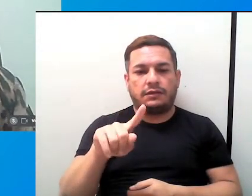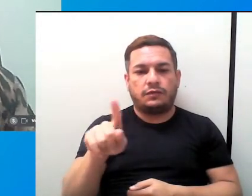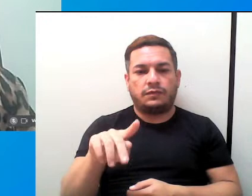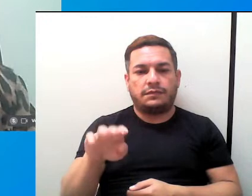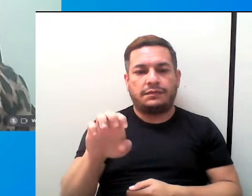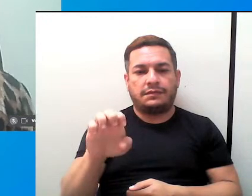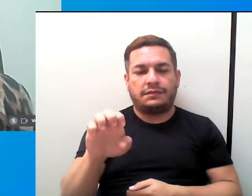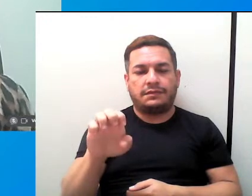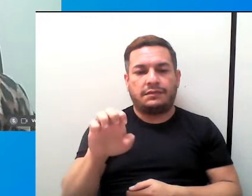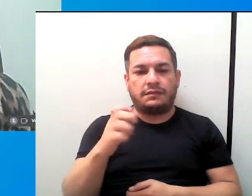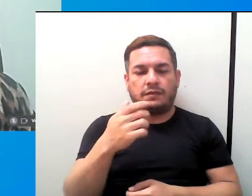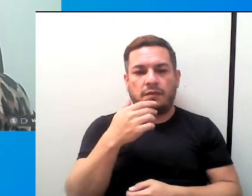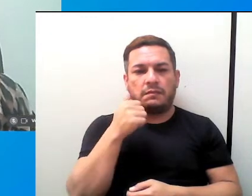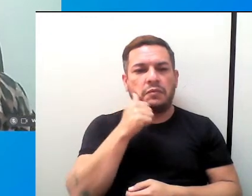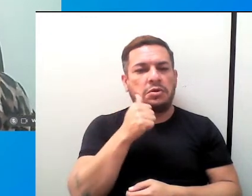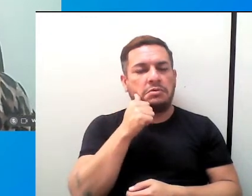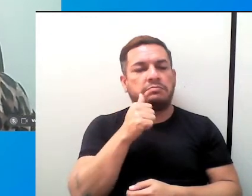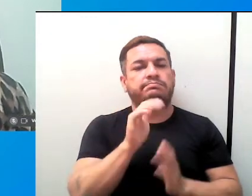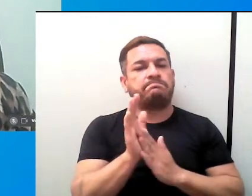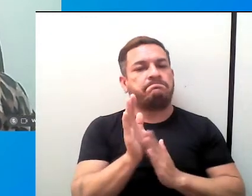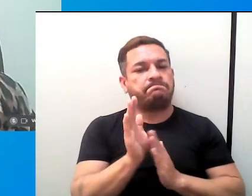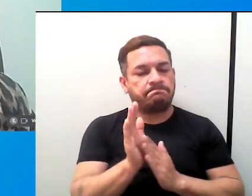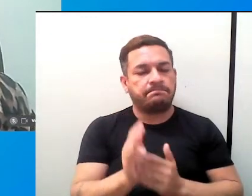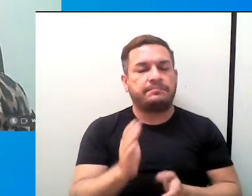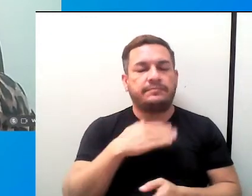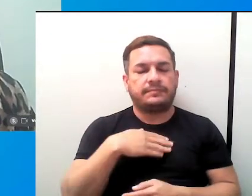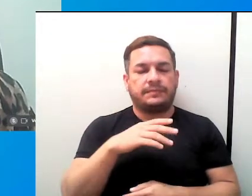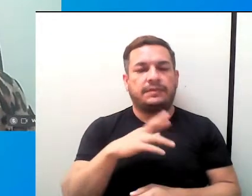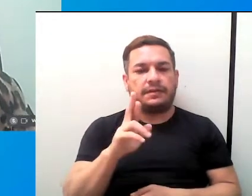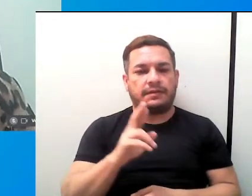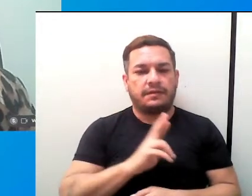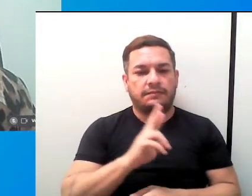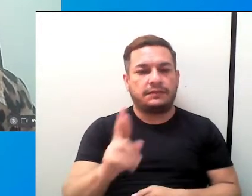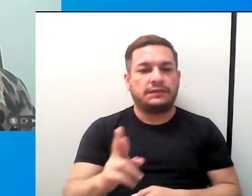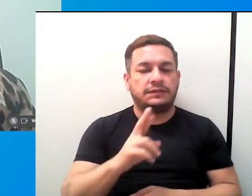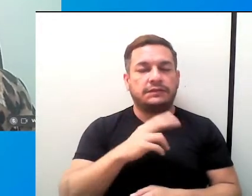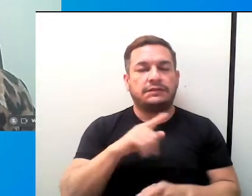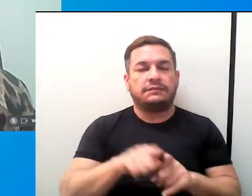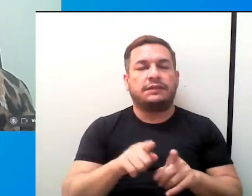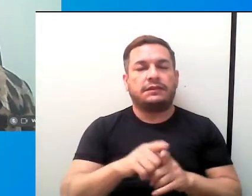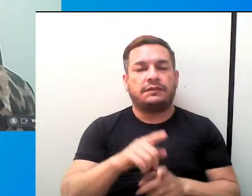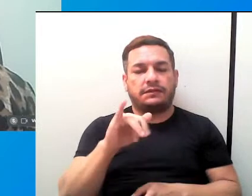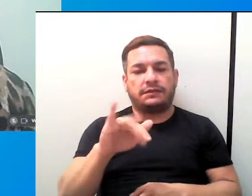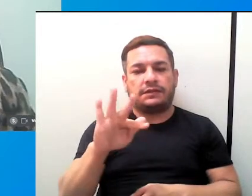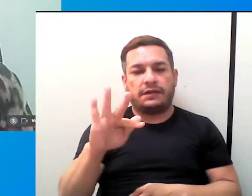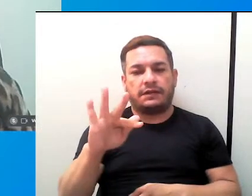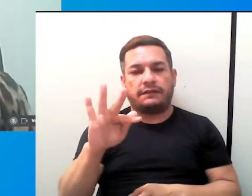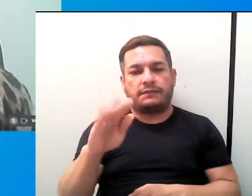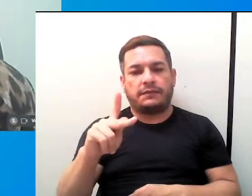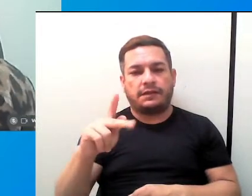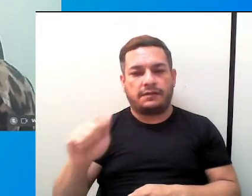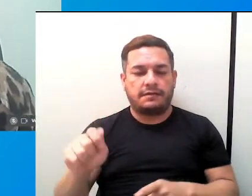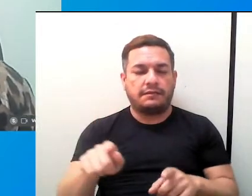Uma grande mulher à frente da PROEM, do IFPA também, né? Então,